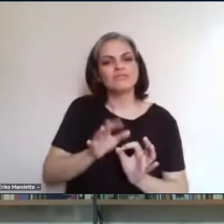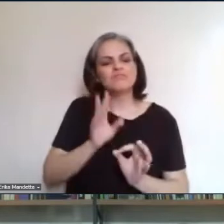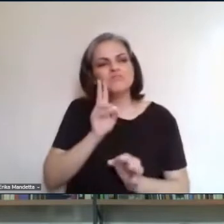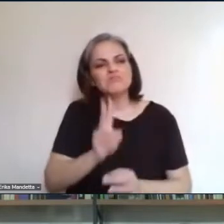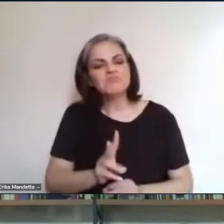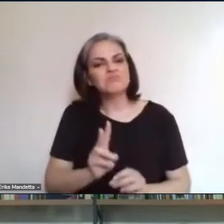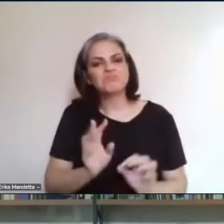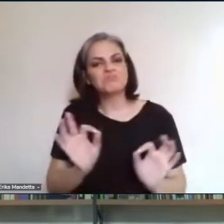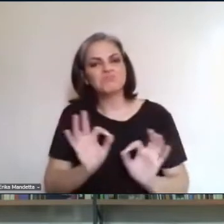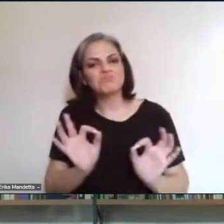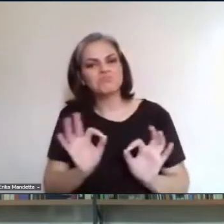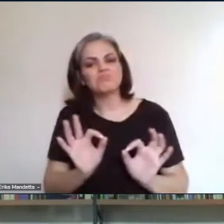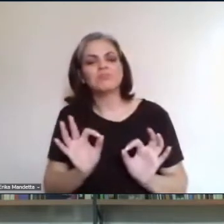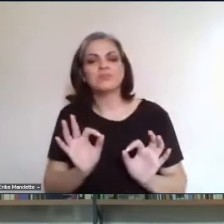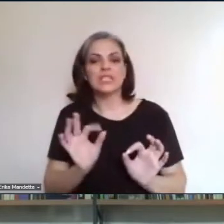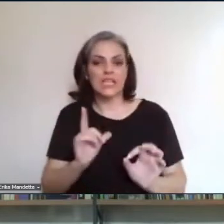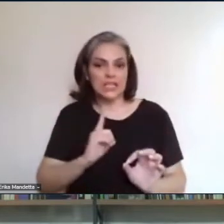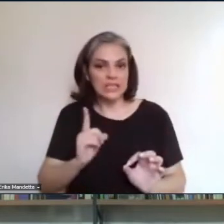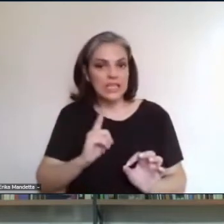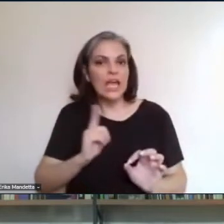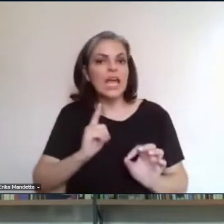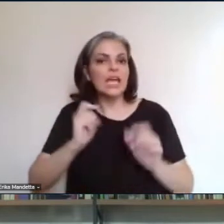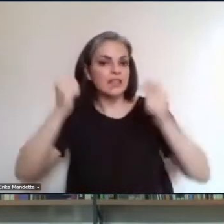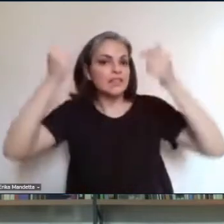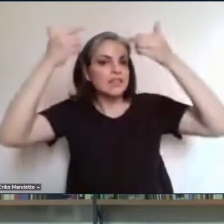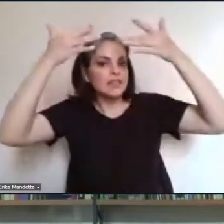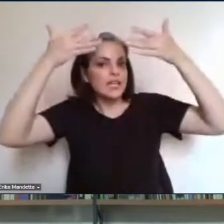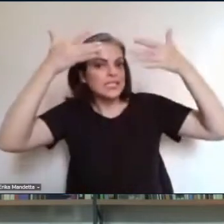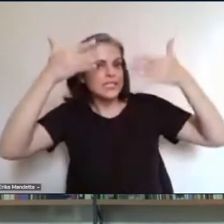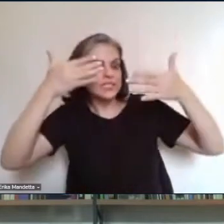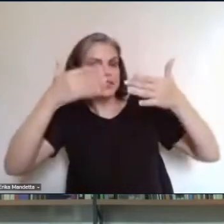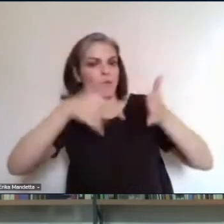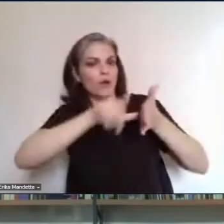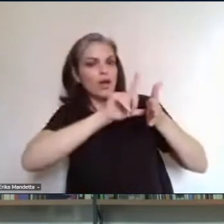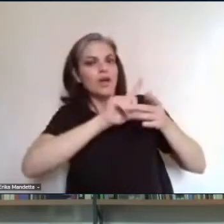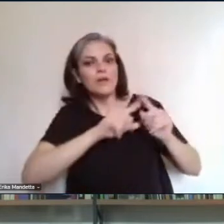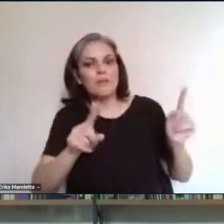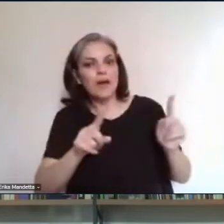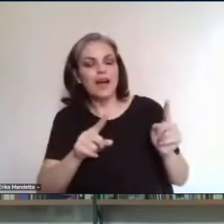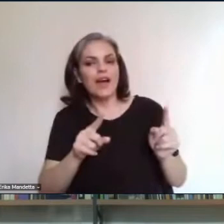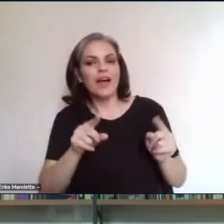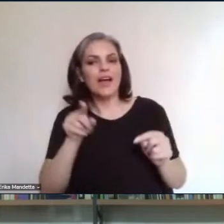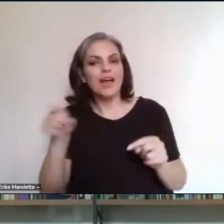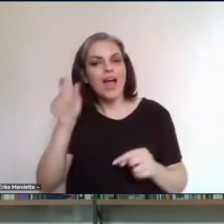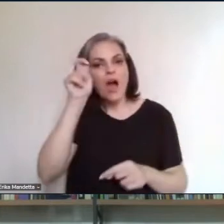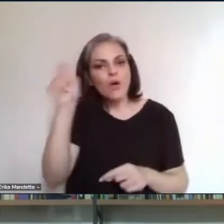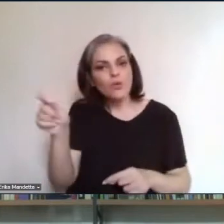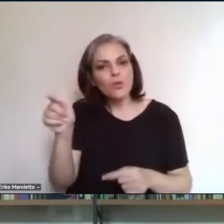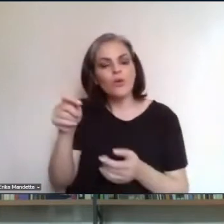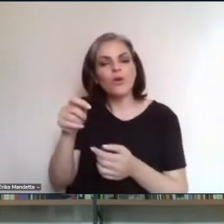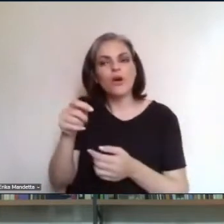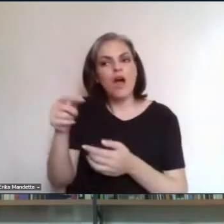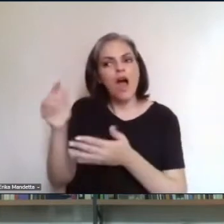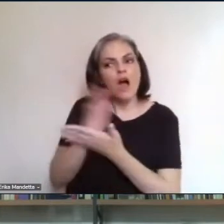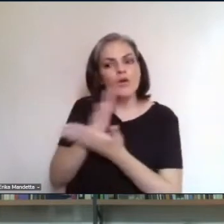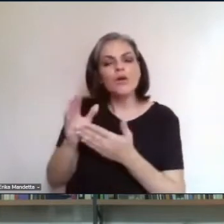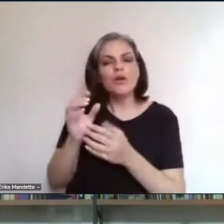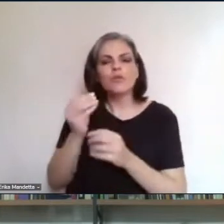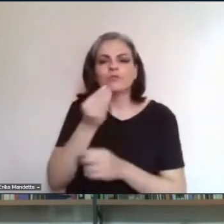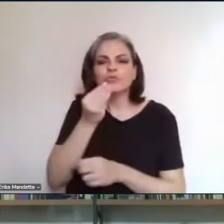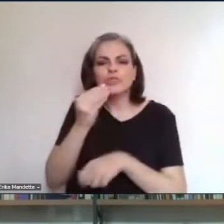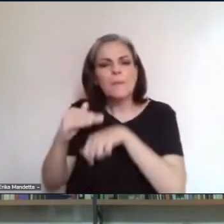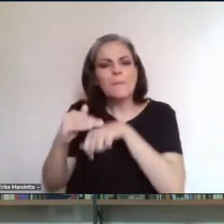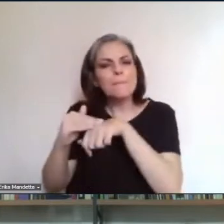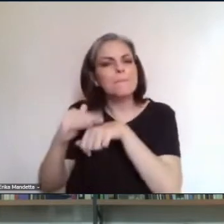eles estão de forma descritiva, mas com a questão desses autores eu acho que poderia trazer um pouquinho mais